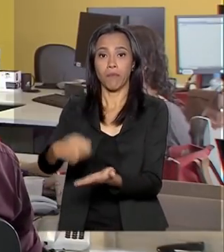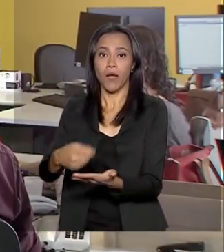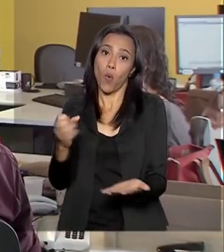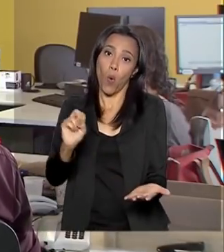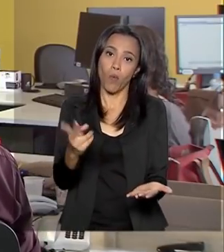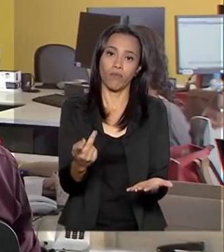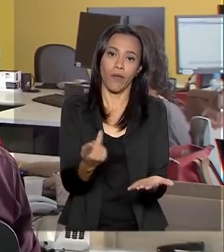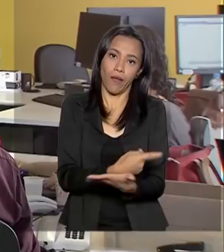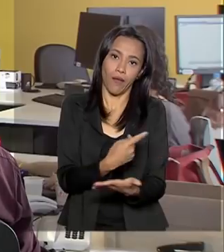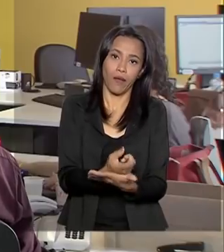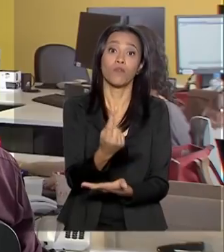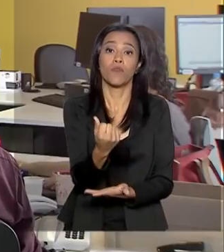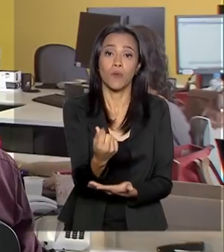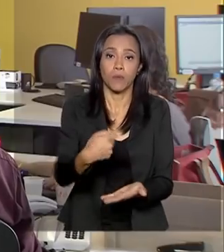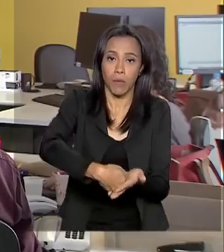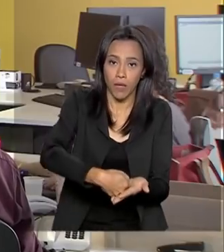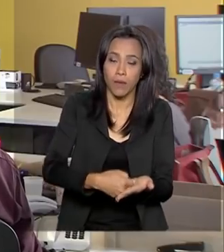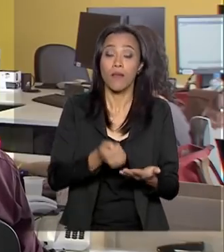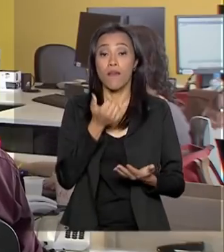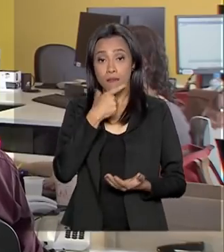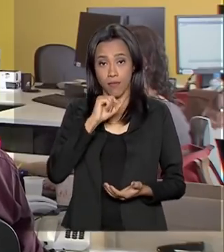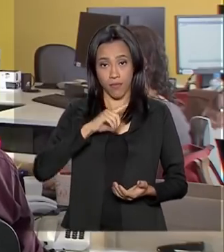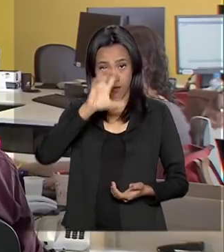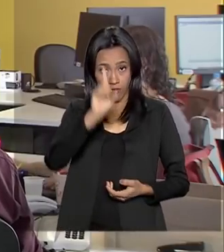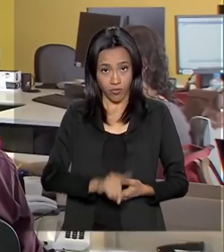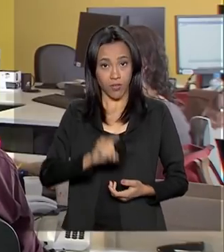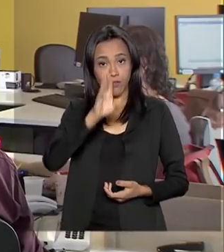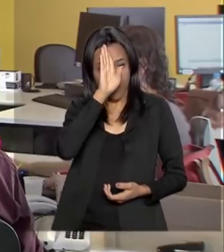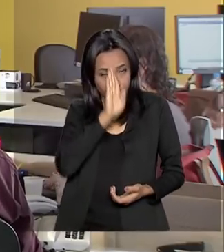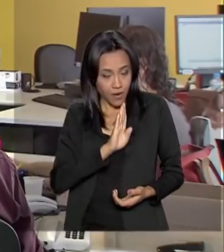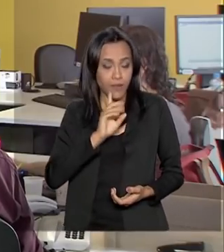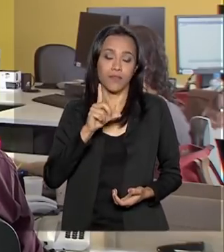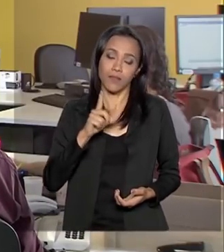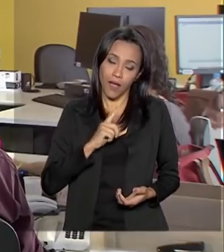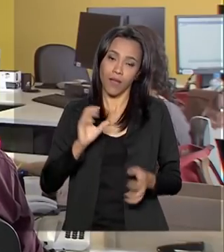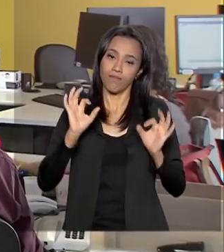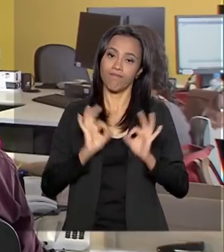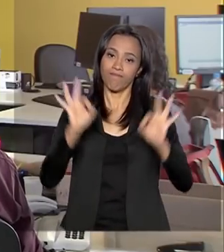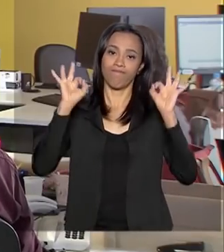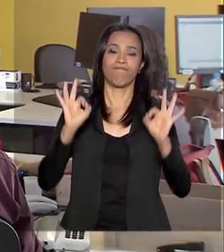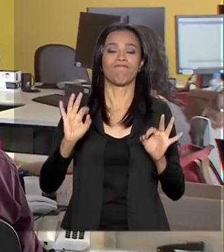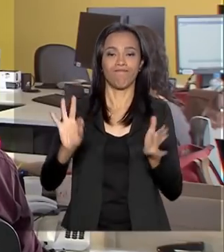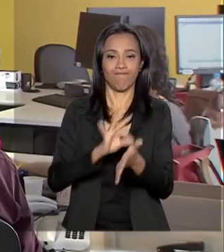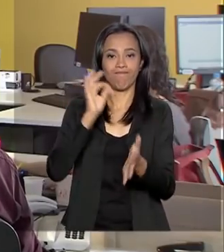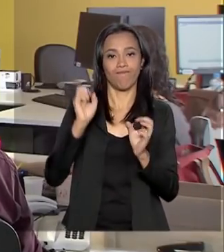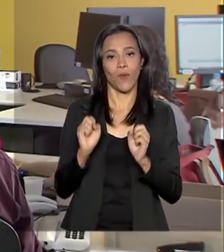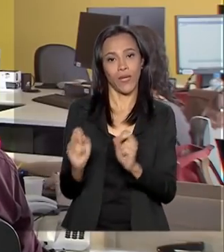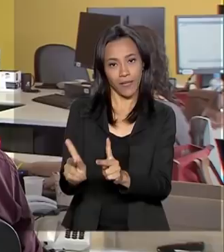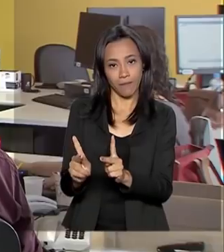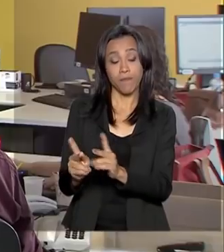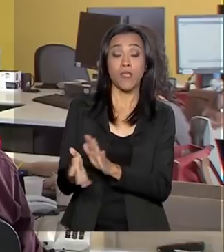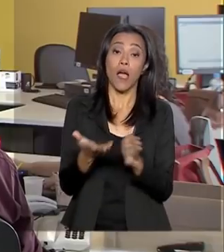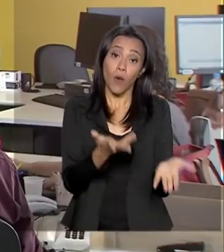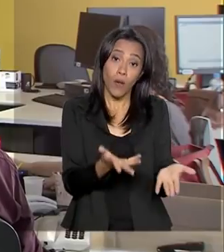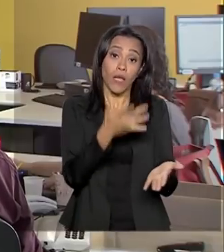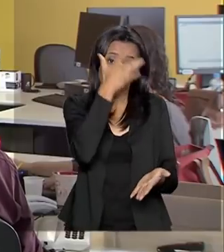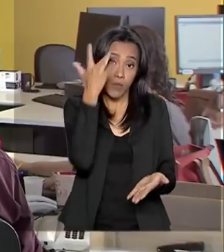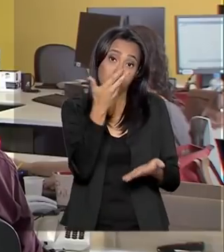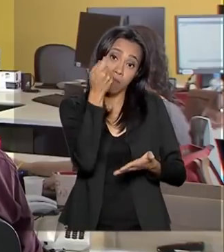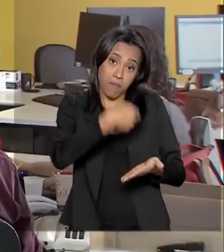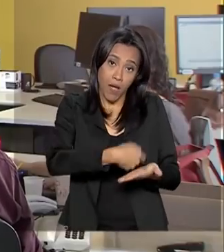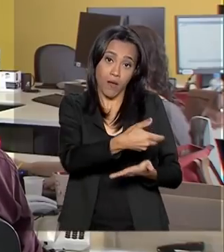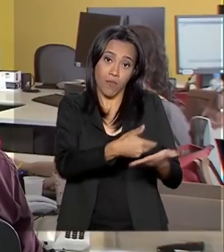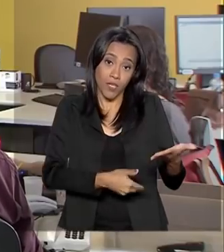incorretos. Quem teve direito à gratuidade está automaticamente com a participação confirmada. Já os participantes que pagam o boleto